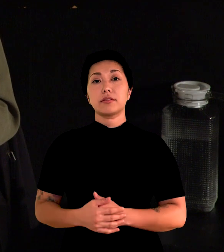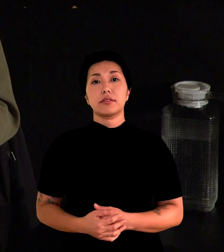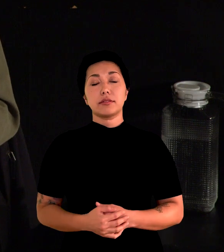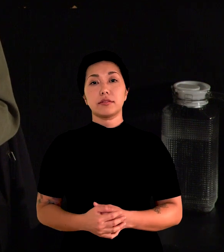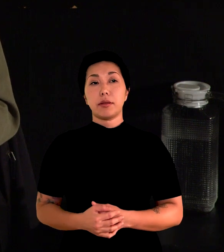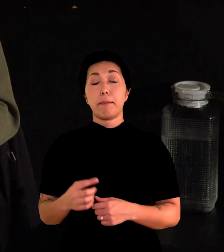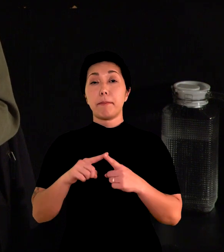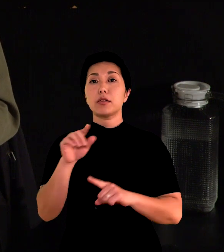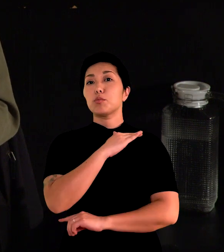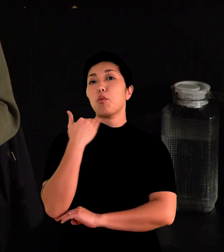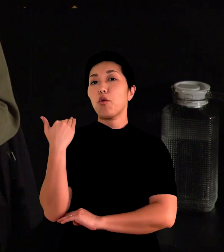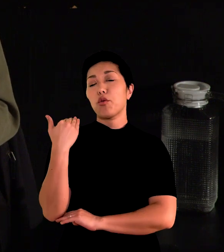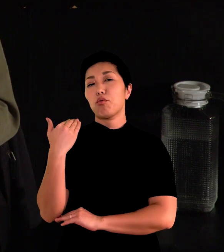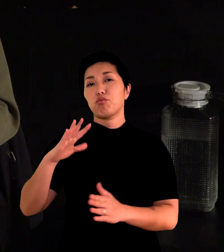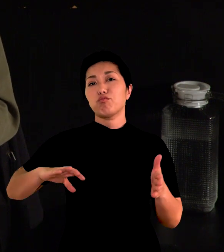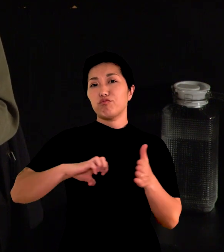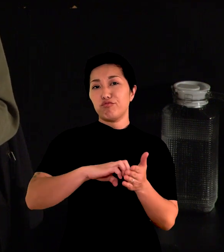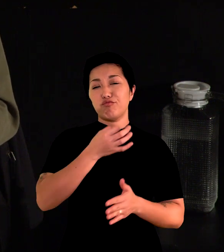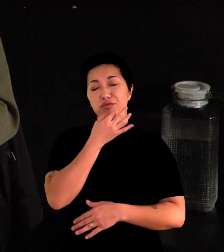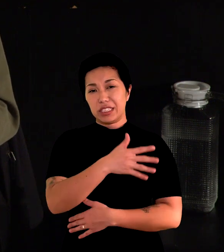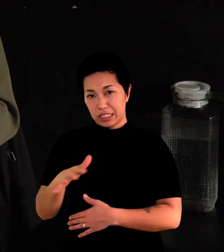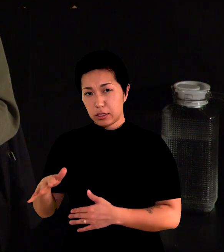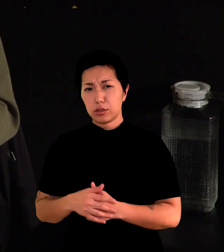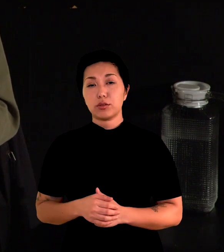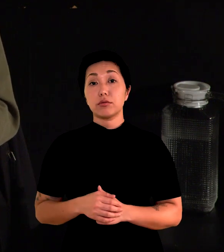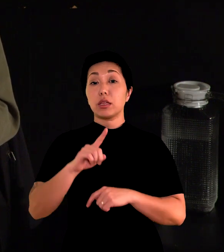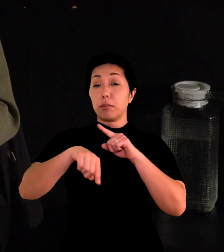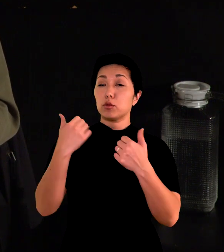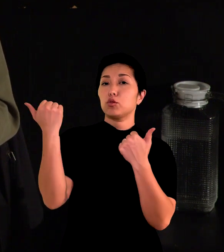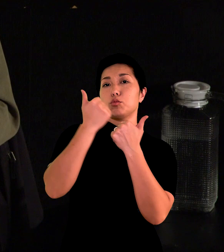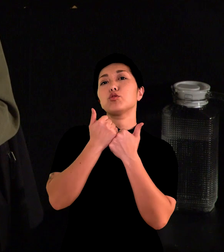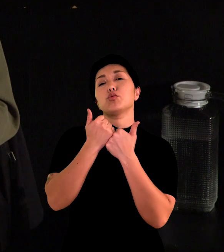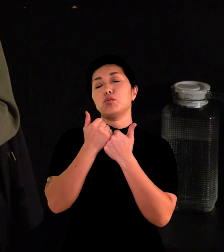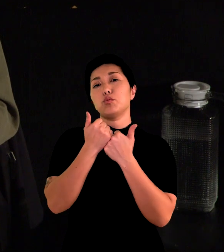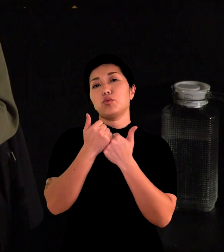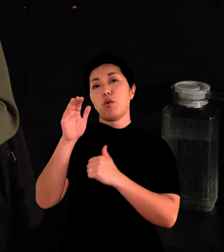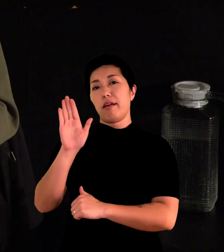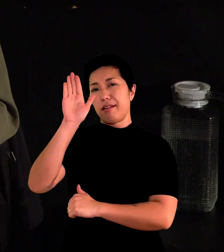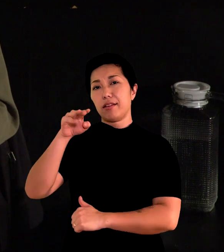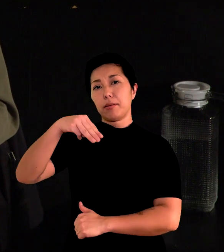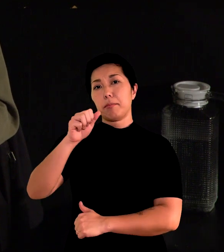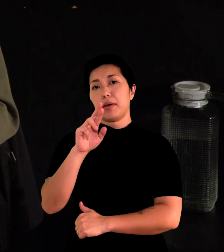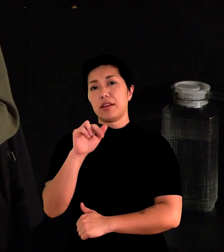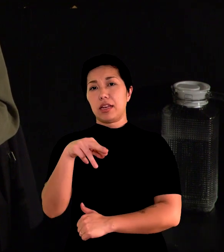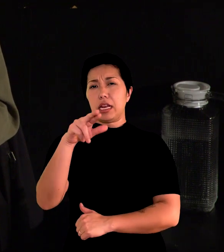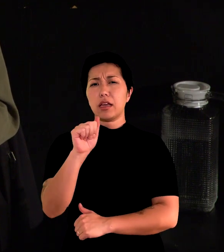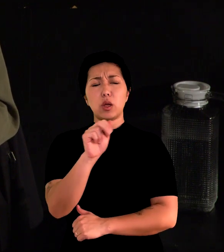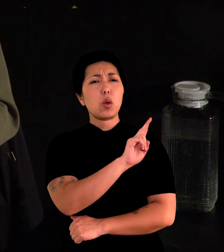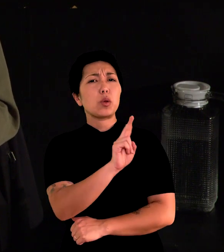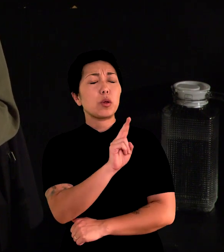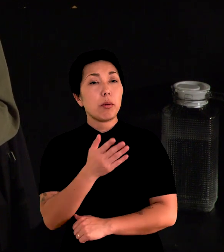candidato à presidência e que morreu num acidente em Santos, e sendo substituído pela